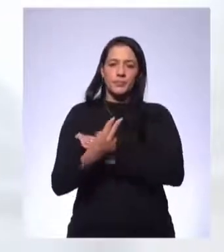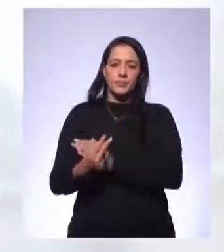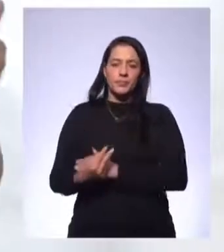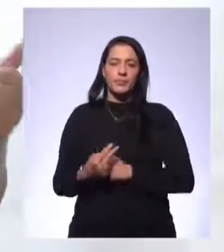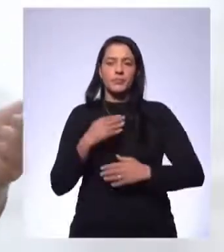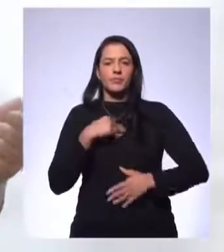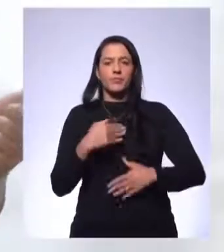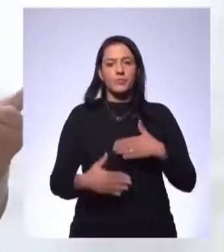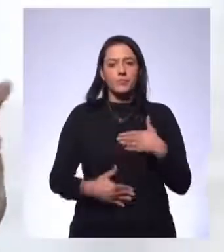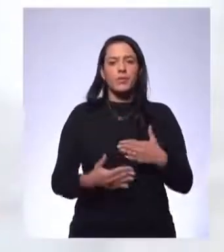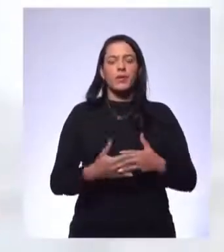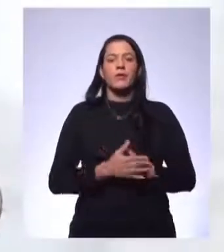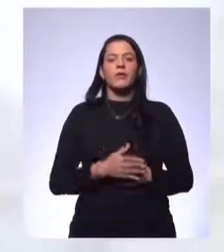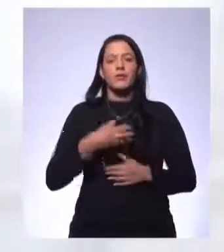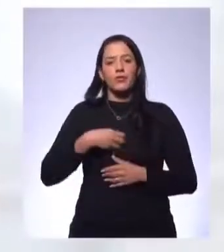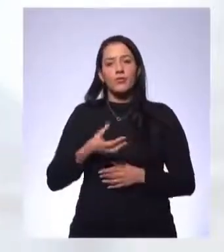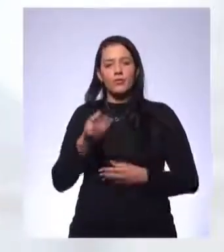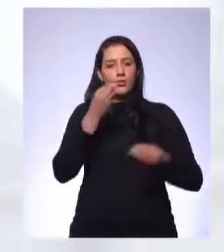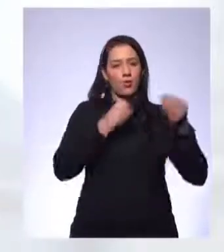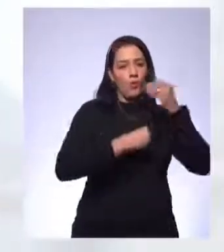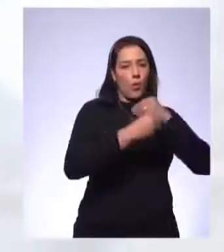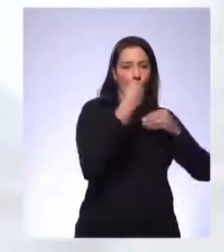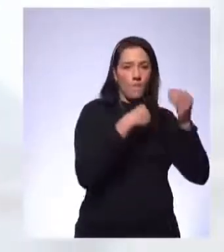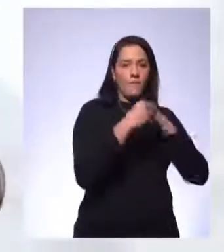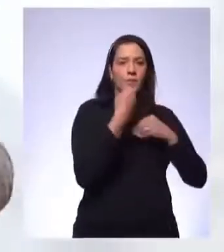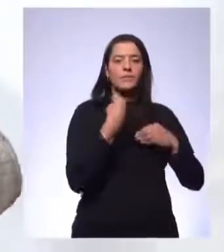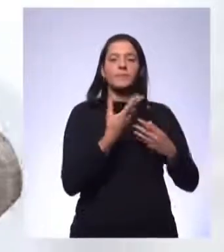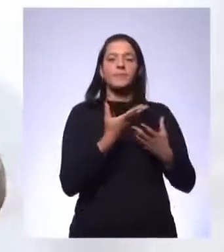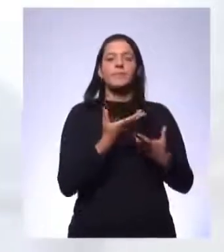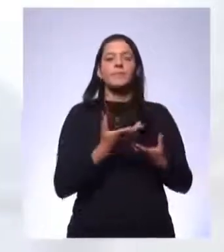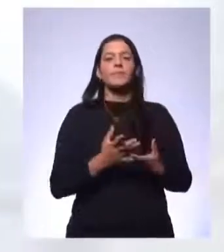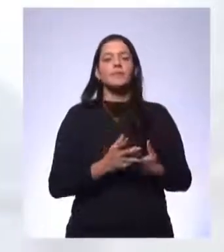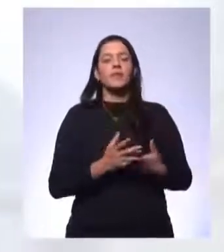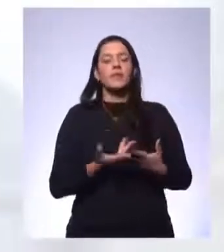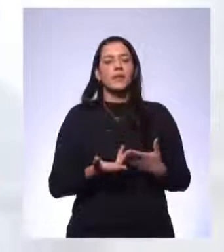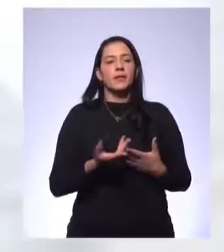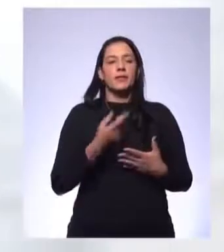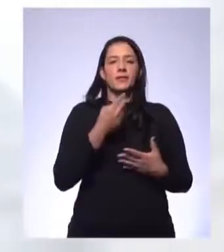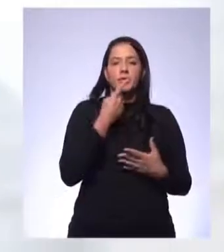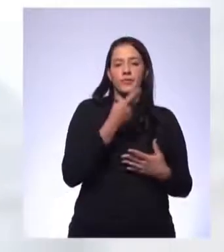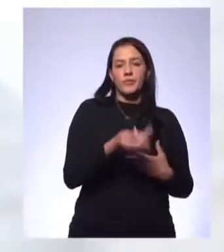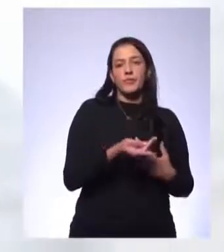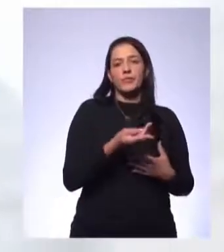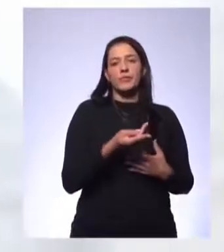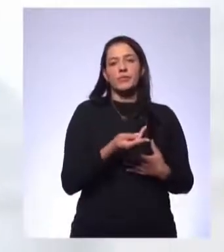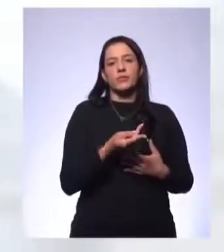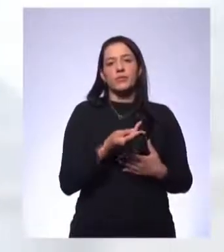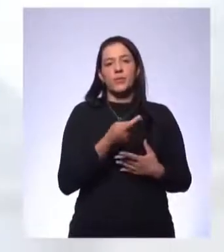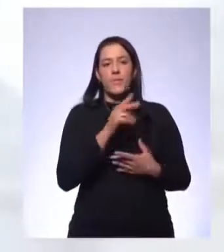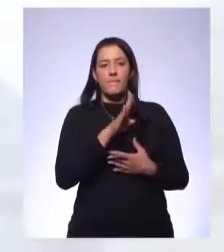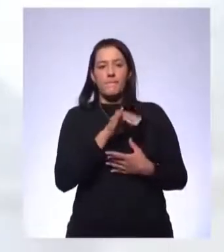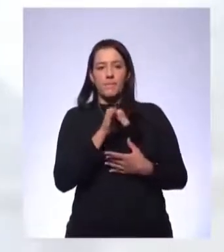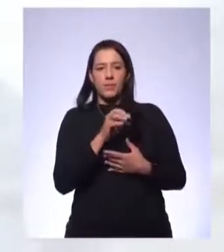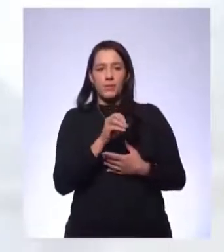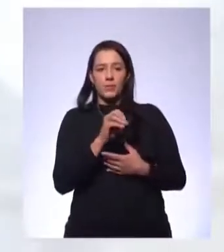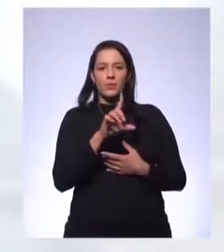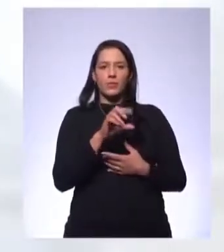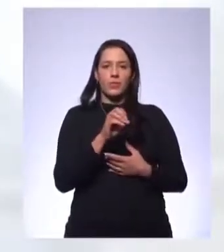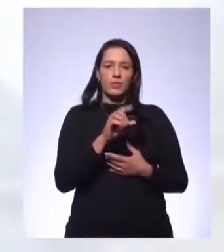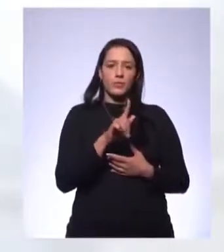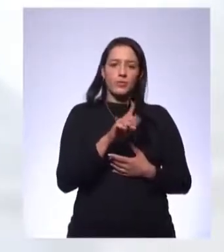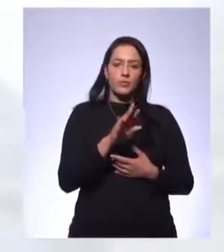gente consome, dependendo do que a gente está falando, se eu estou falando de consumo biológico próprio,